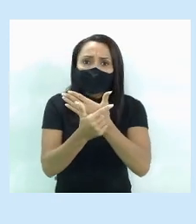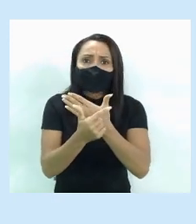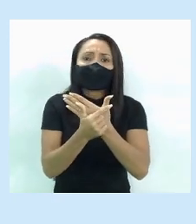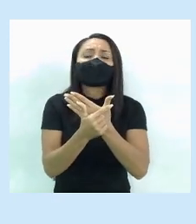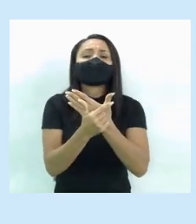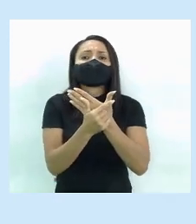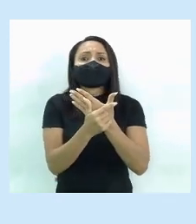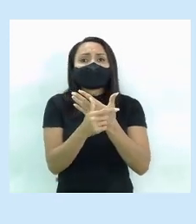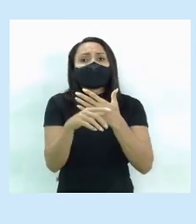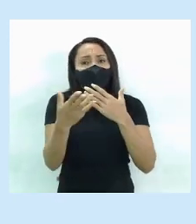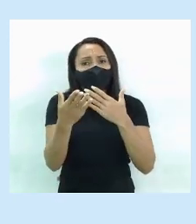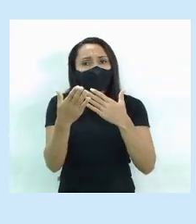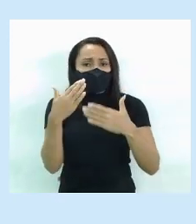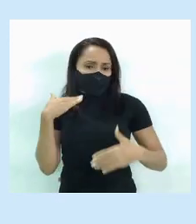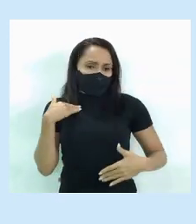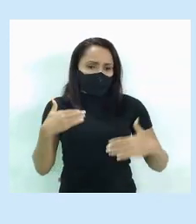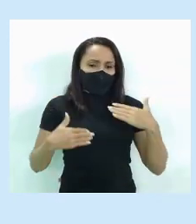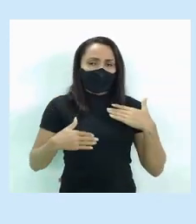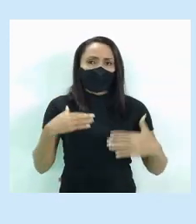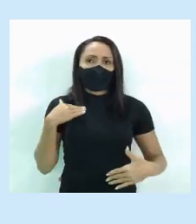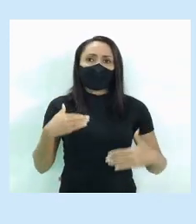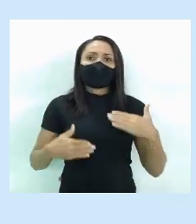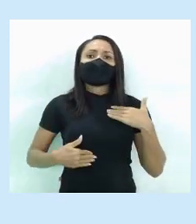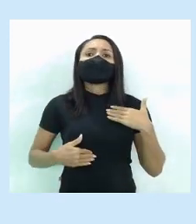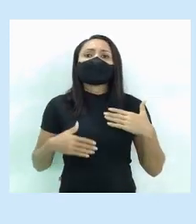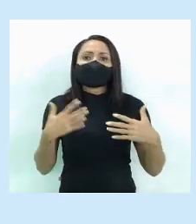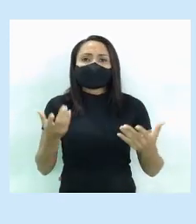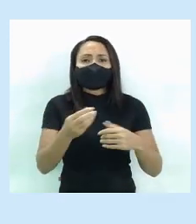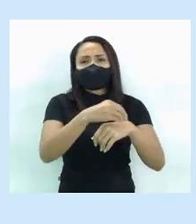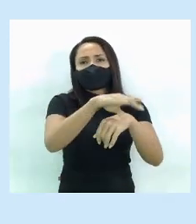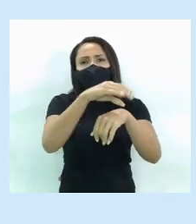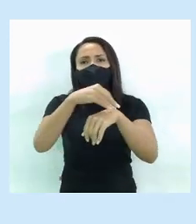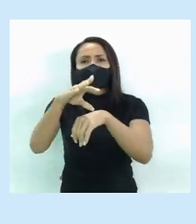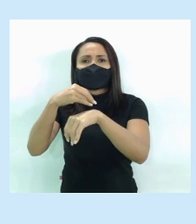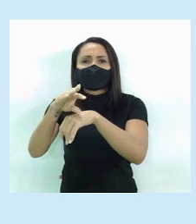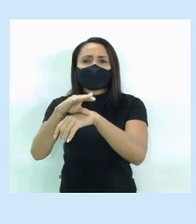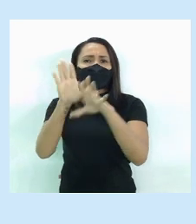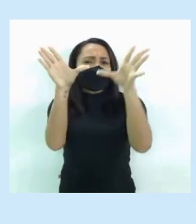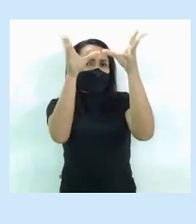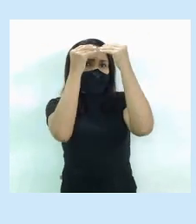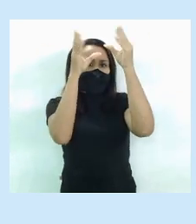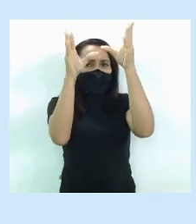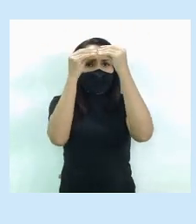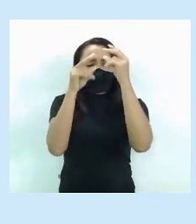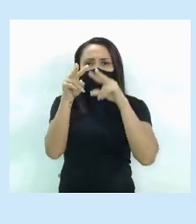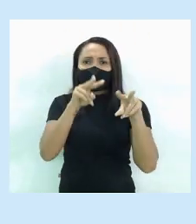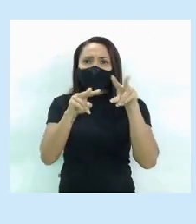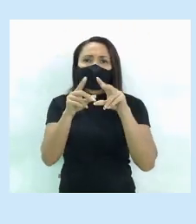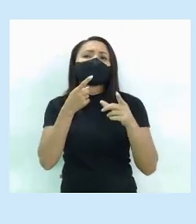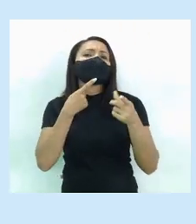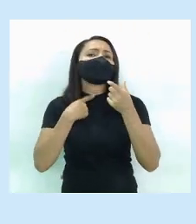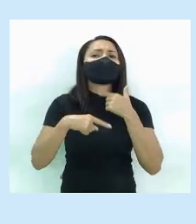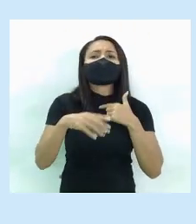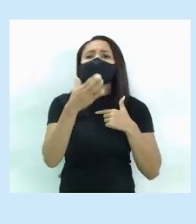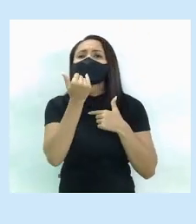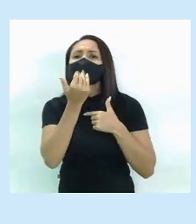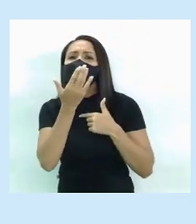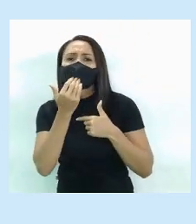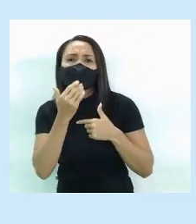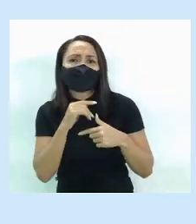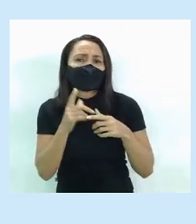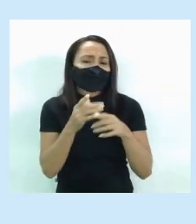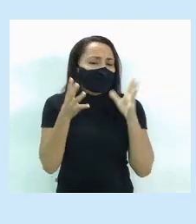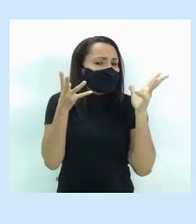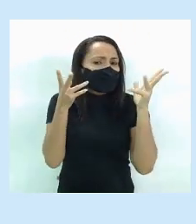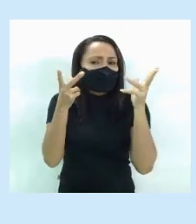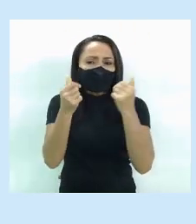todas as funções do organismo, tá certo? Todas as mensagens que são transmitidas, de pensar, de olhar, de dar vontade de se alimentar, de todas as